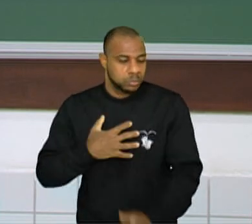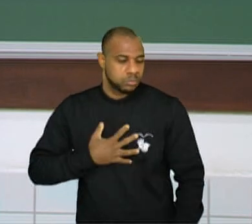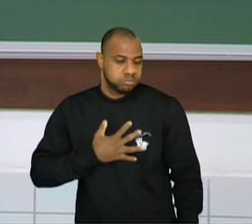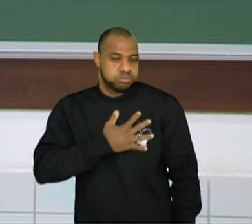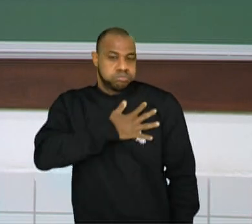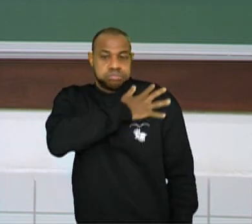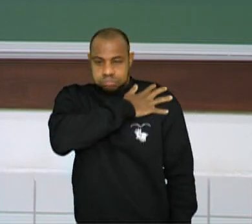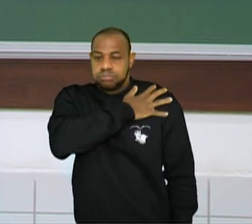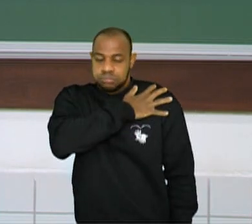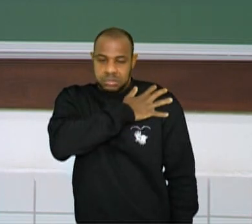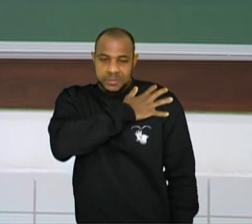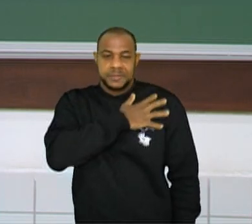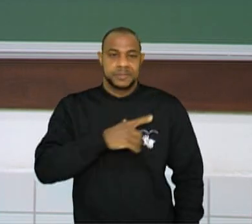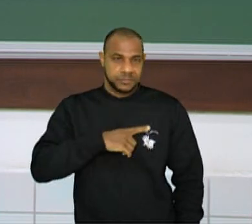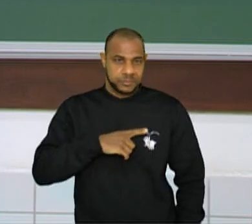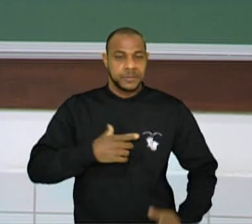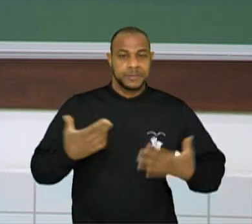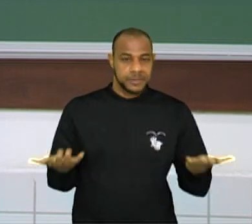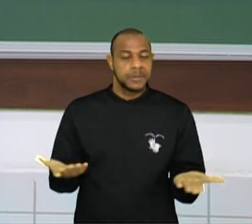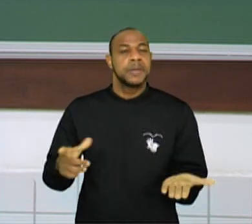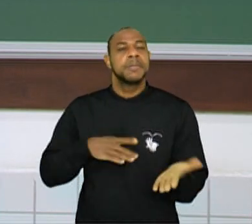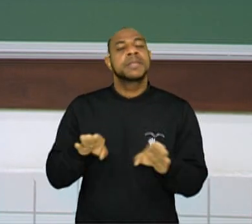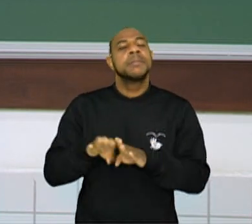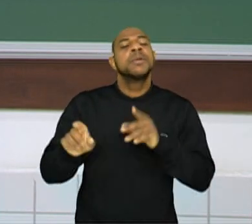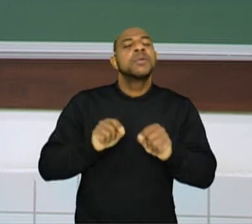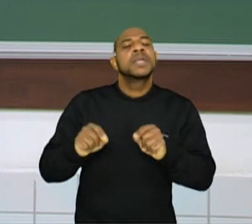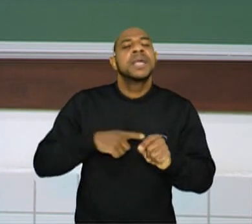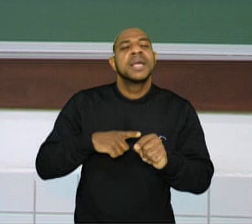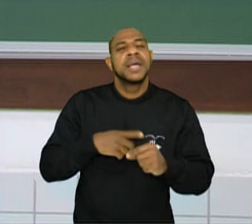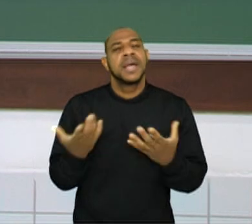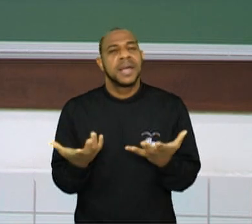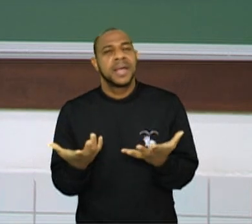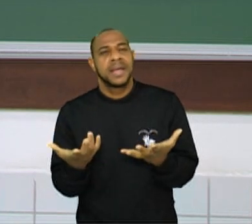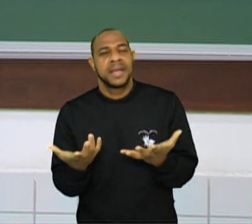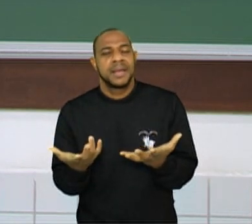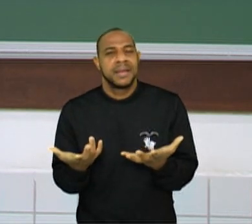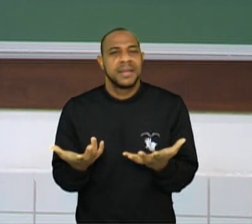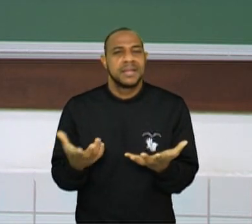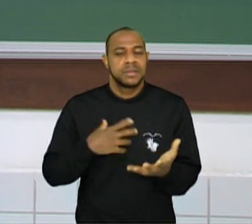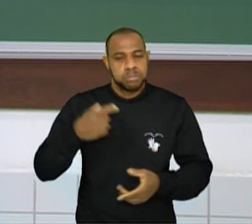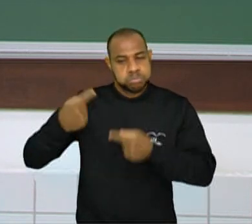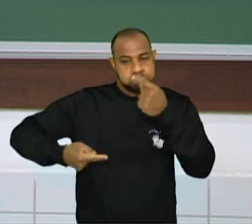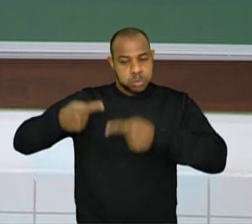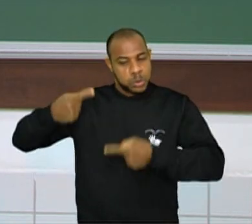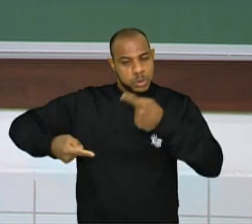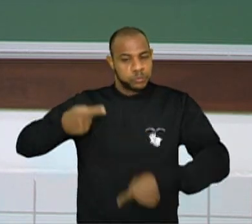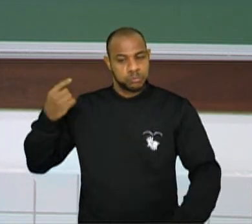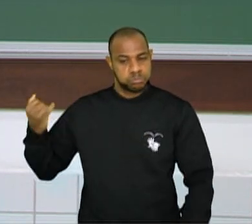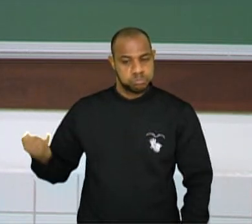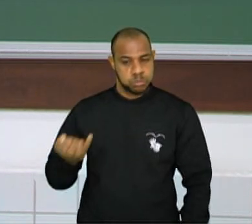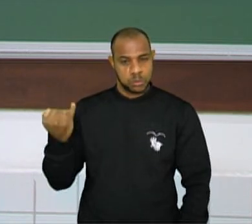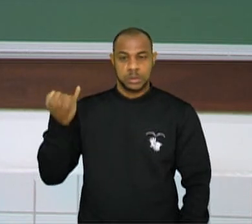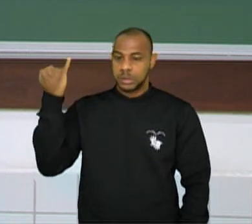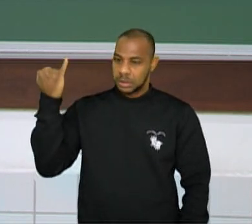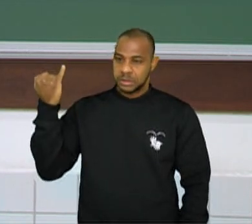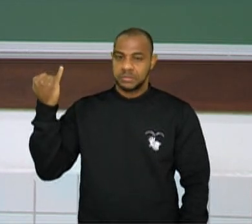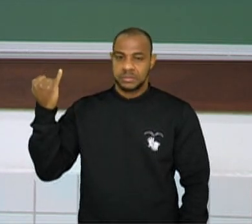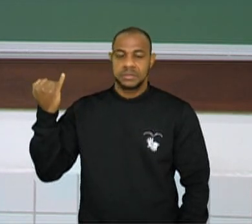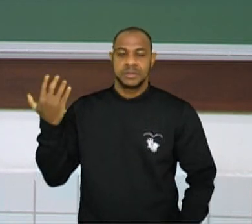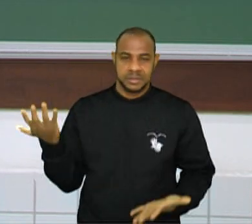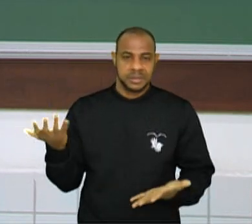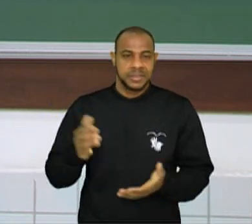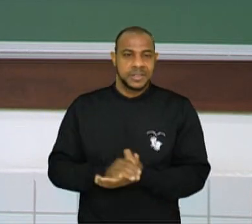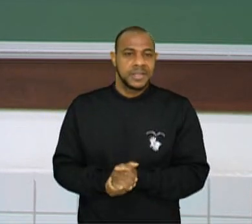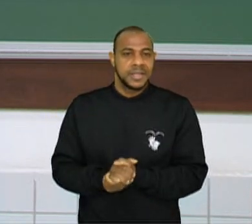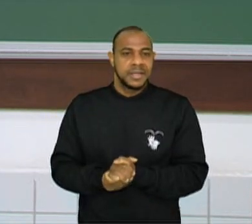aí alocadas no Rio Grande do Sul, mas também aí do governo do próprio Rio Grande do Sul, políticos importantes como o Leonel Brizola, ele mesmo que era do Rio